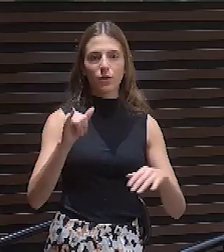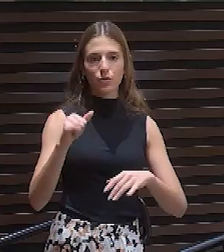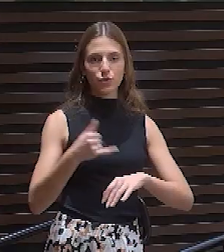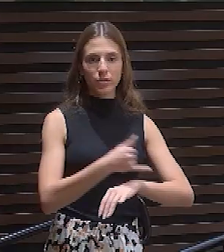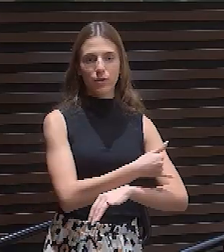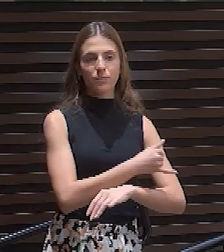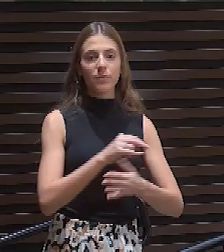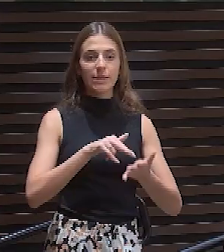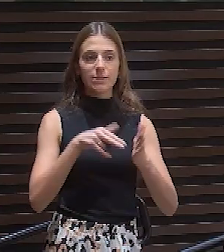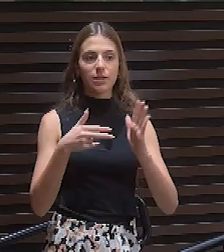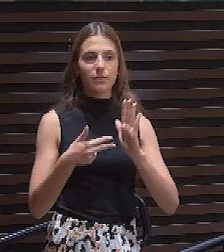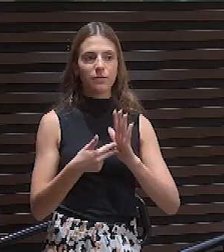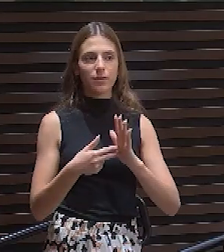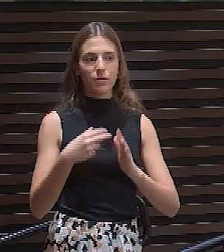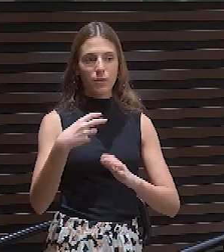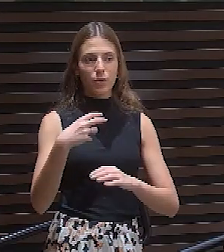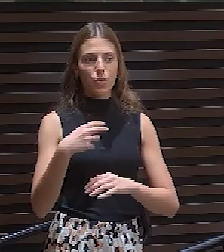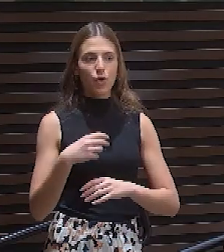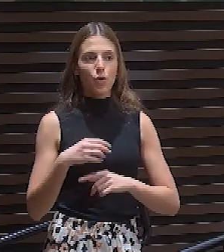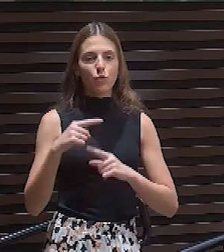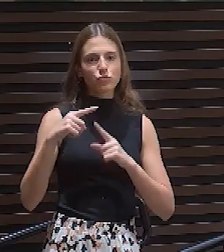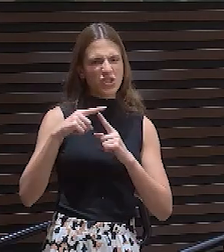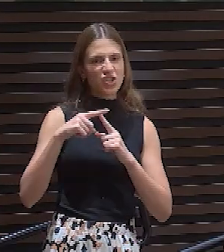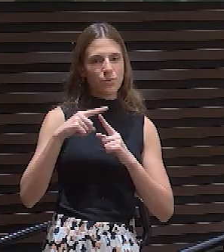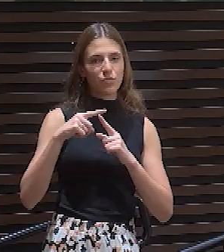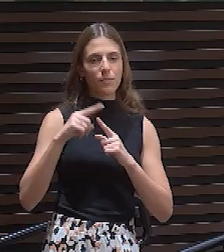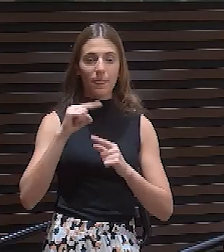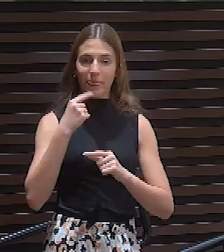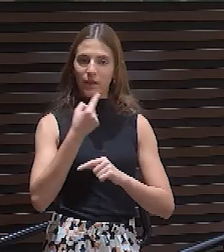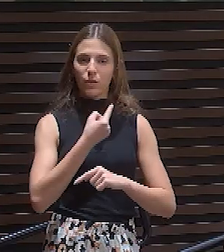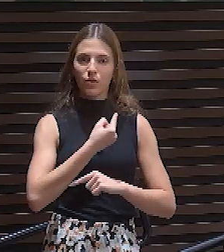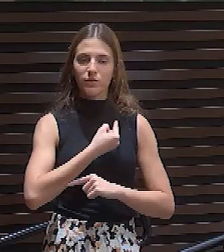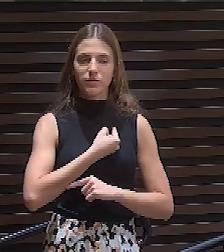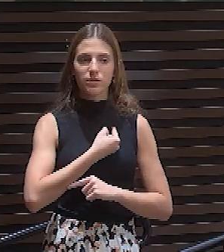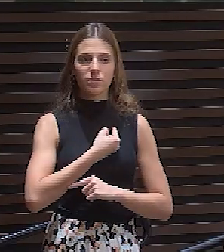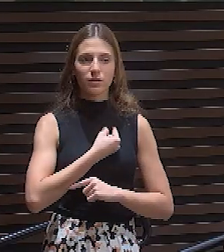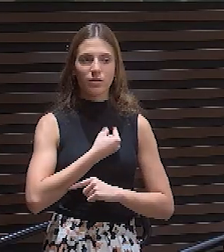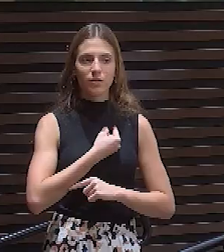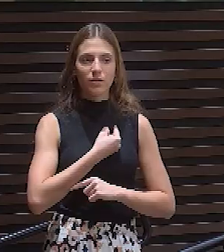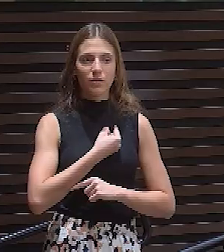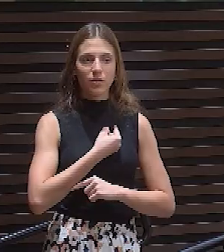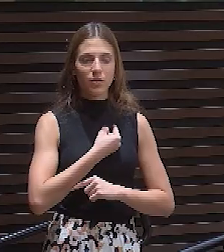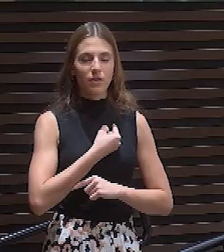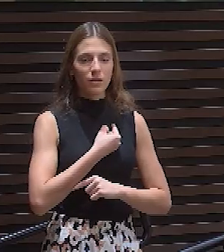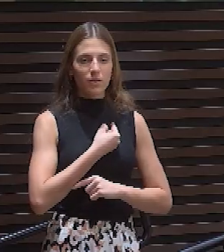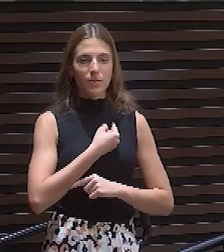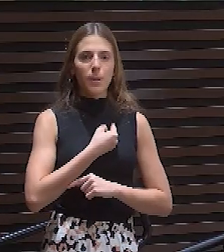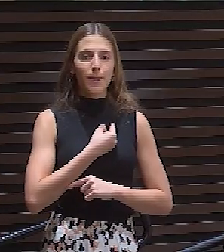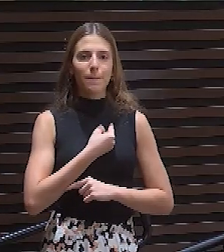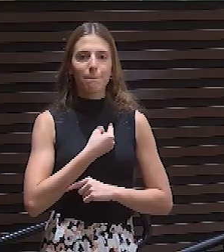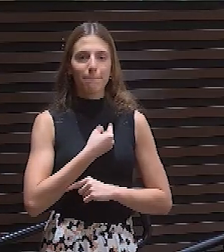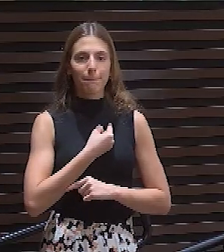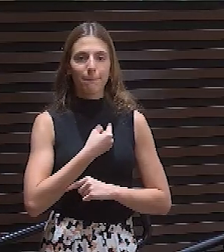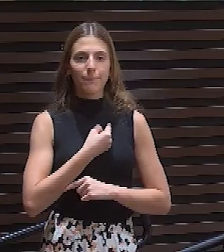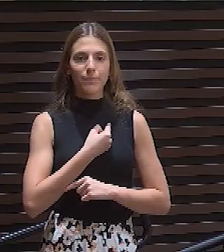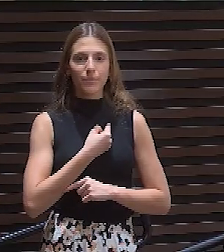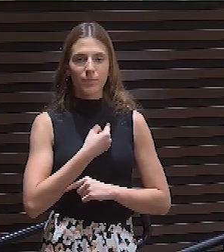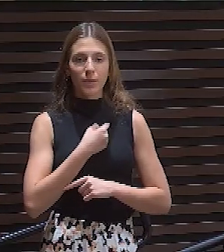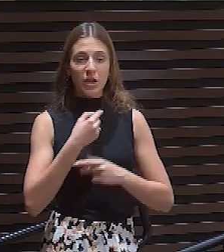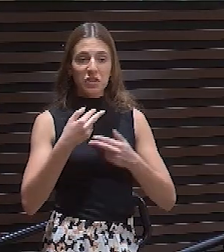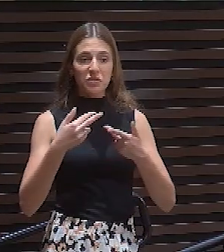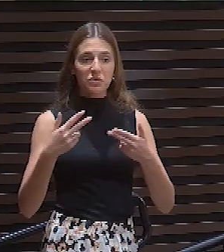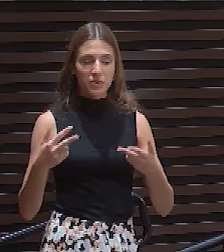tipo daquilo que nós cometemos e